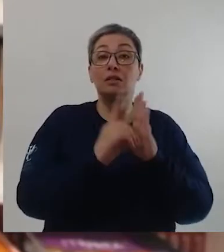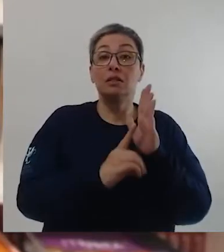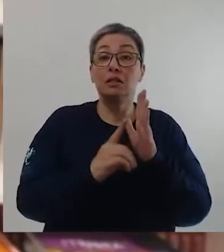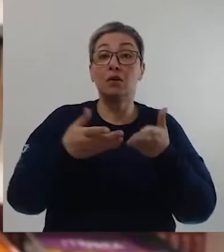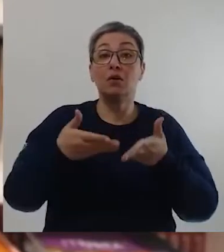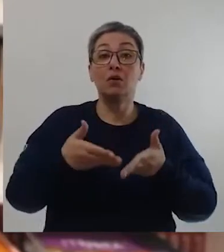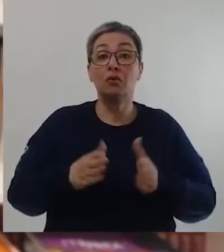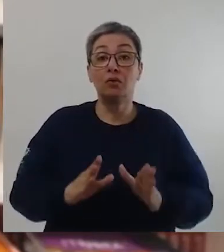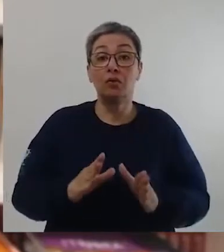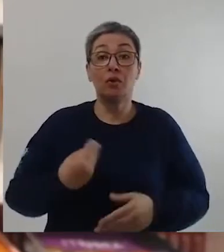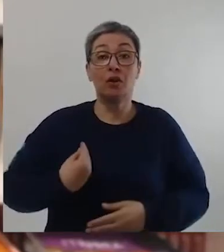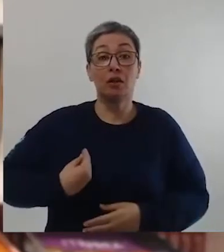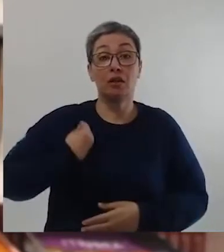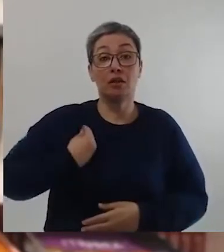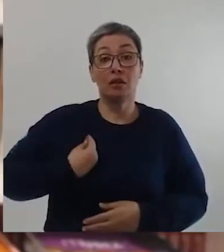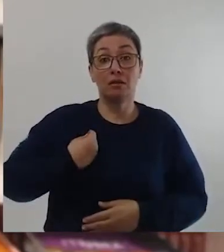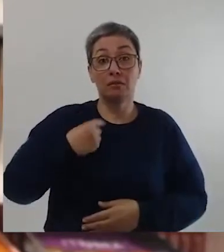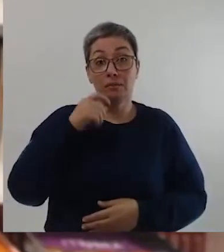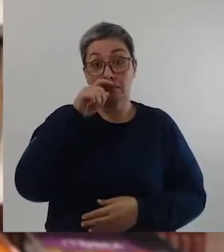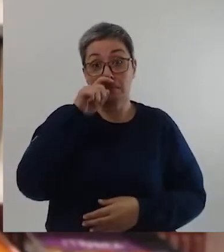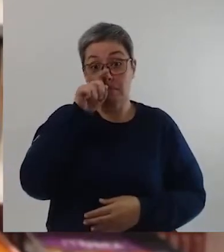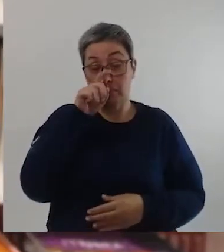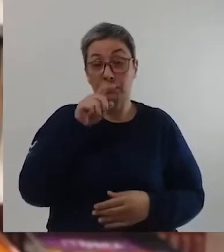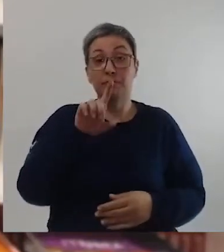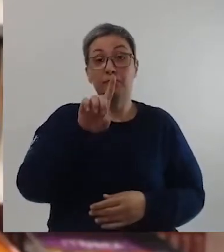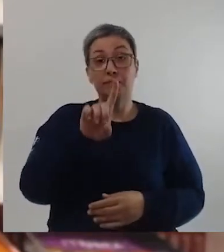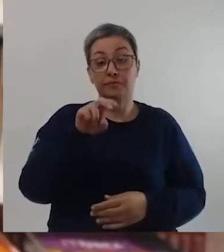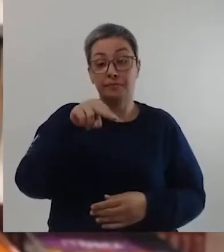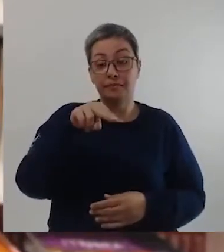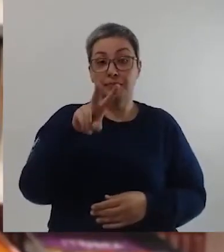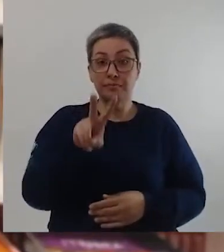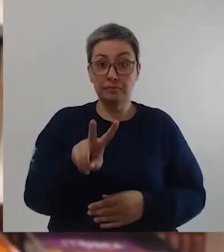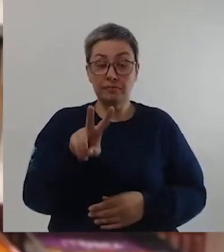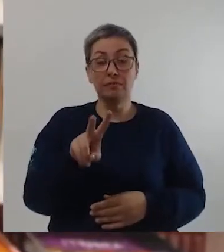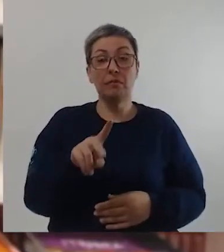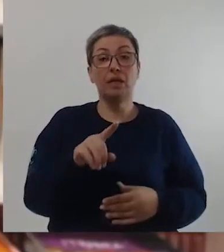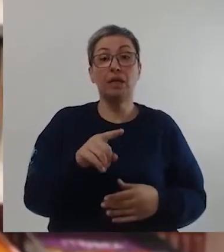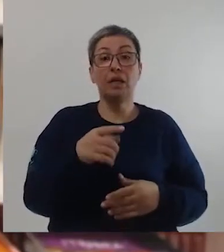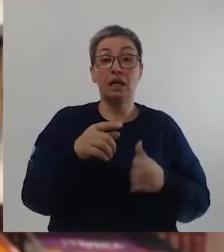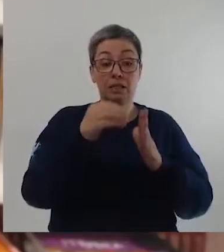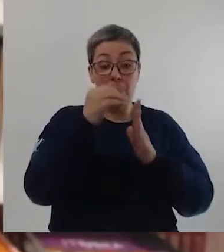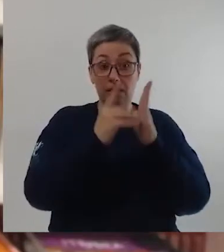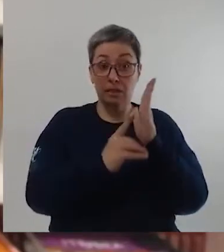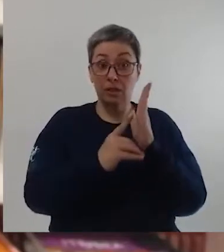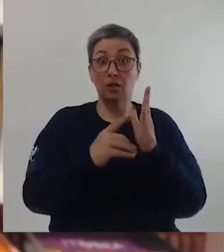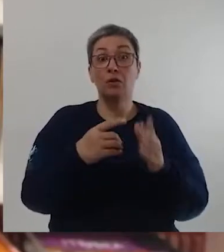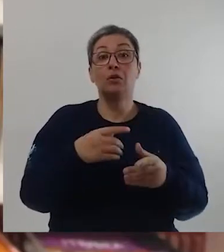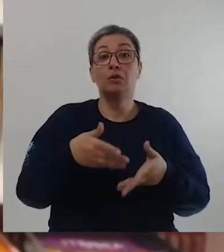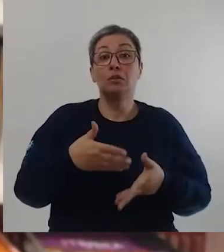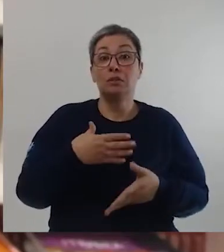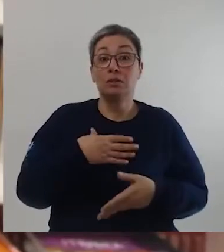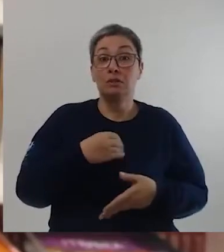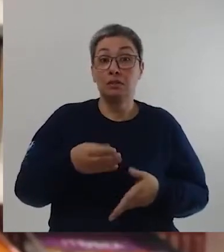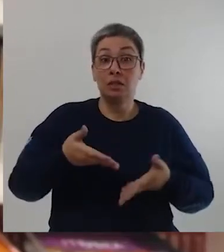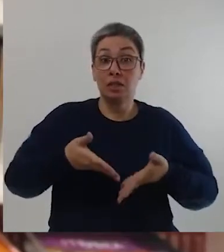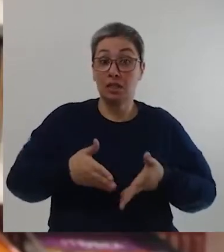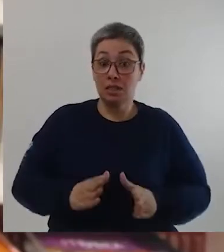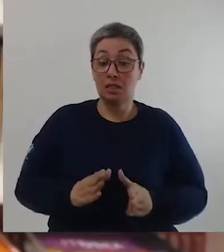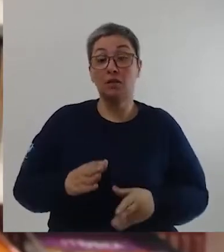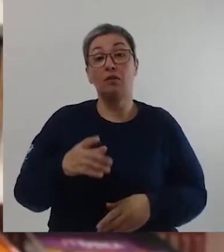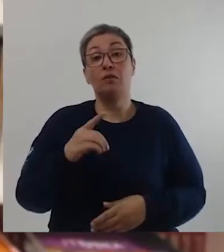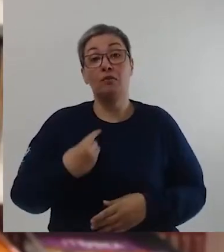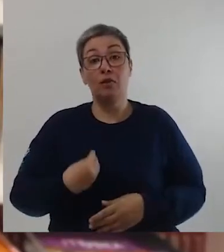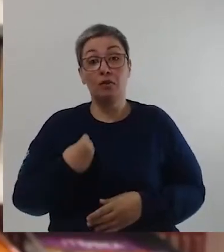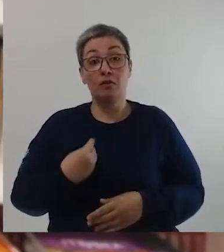a declaração de nascido vivo dnv declaração de nascido Vivo que é um documento emitido